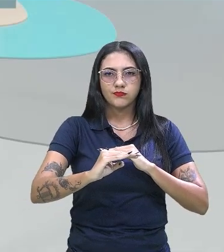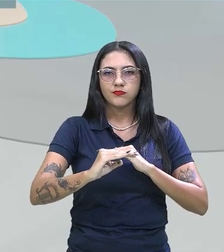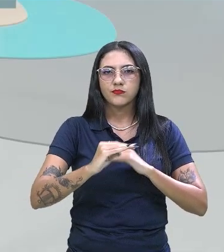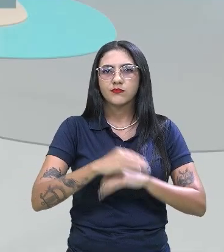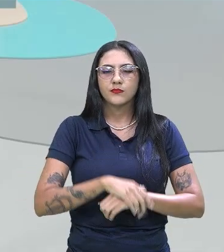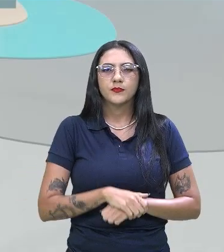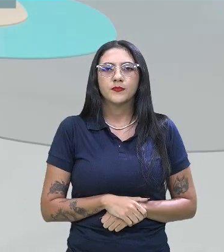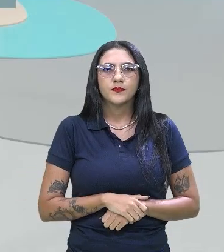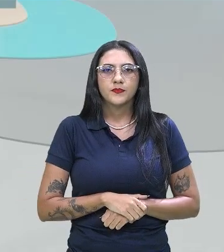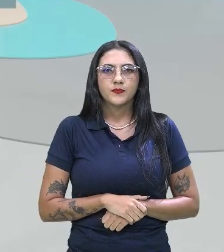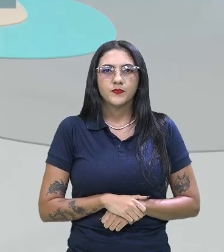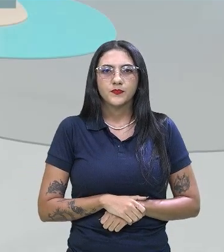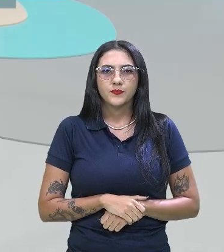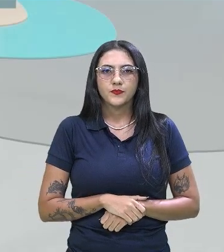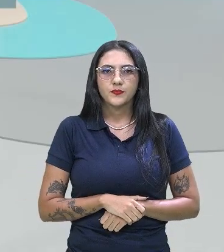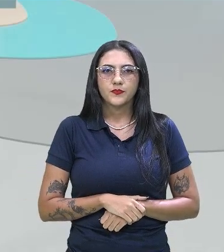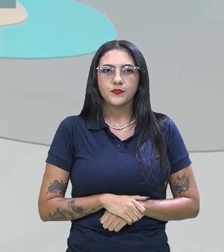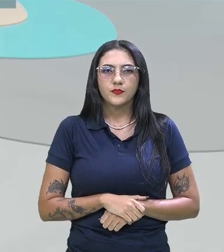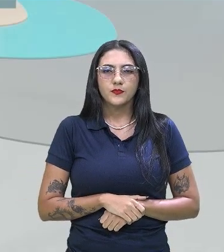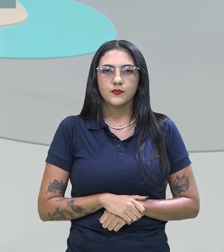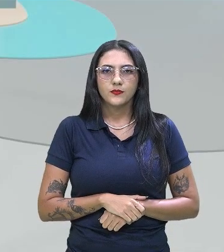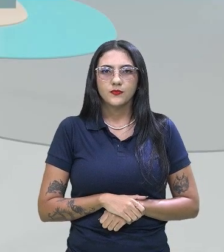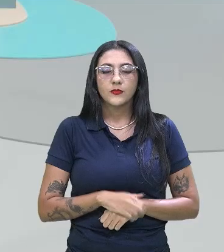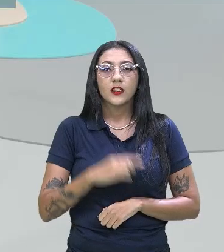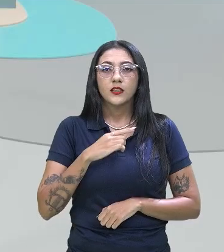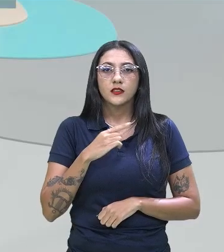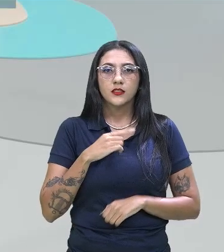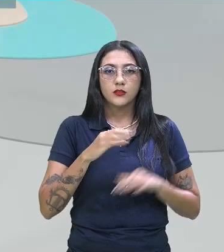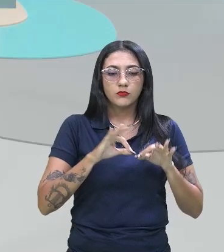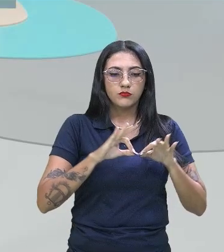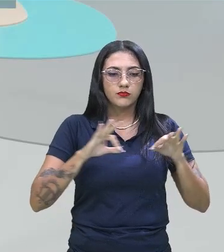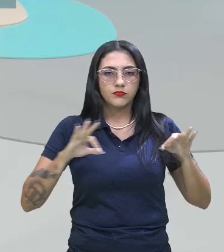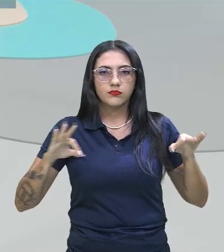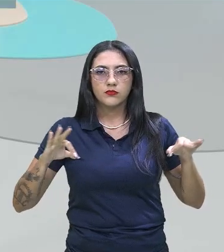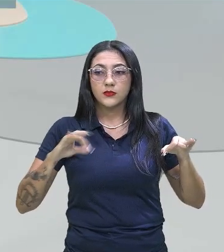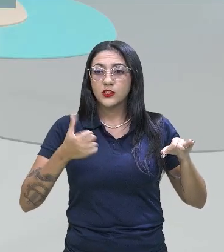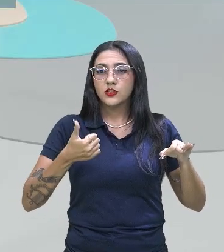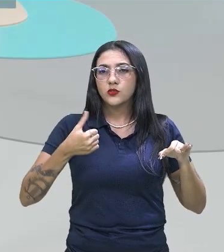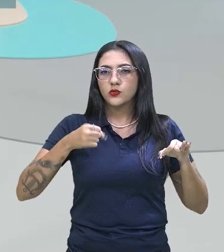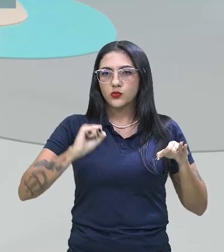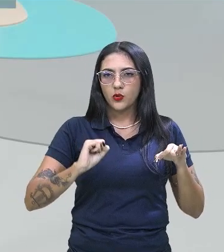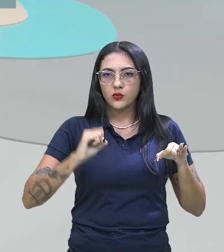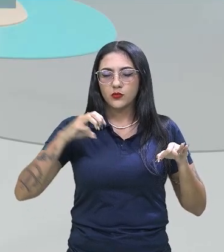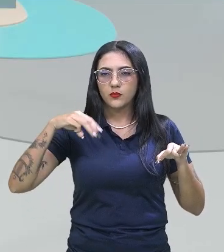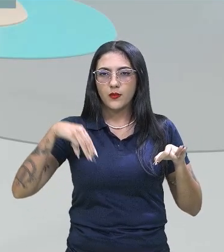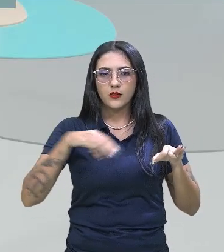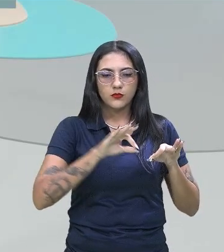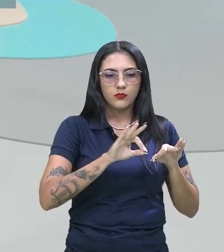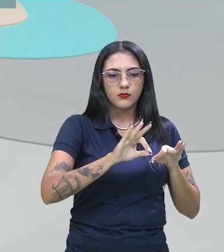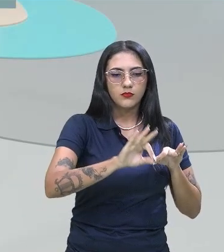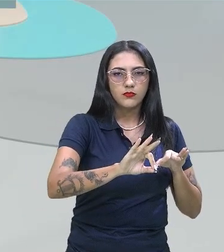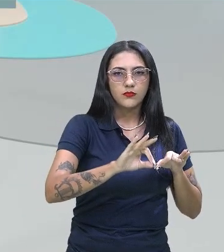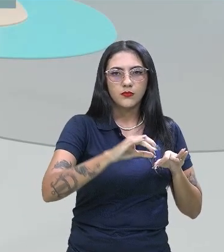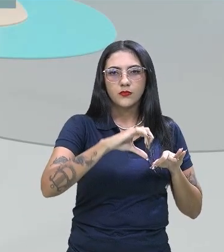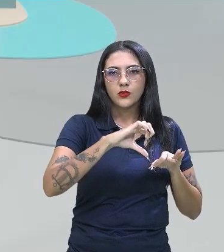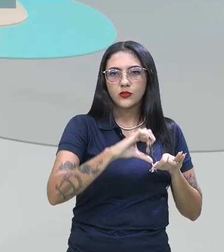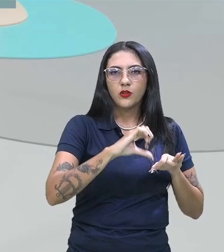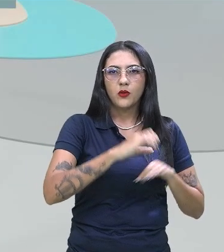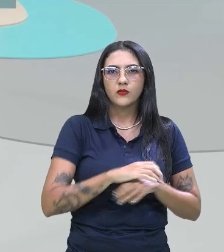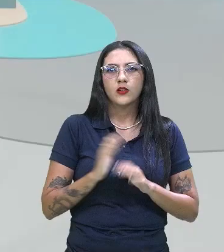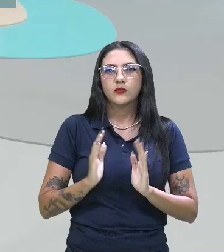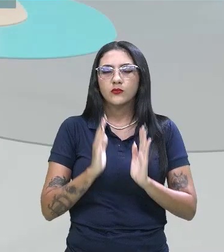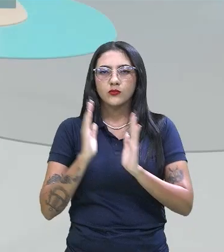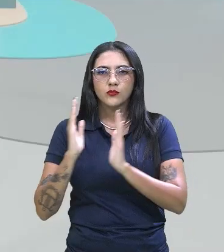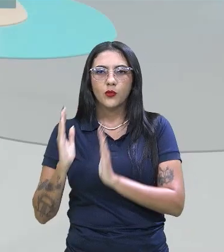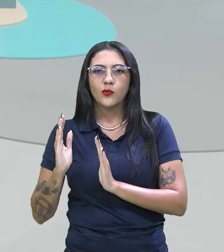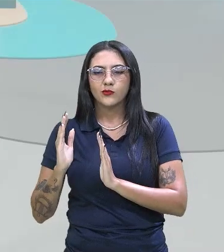lisinho, no tamanho de 18 metros por 9. Já no vôlei de praia vai ser uma